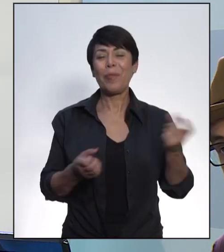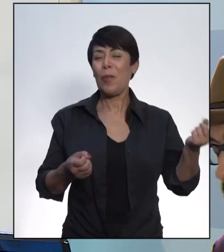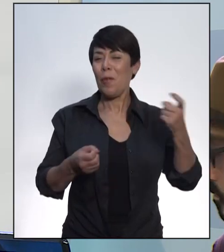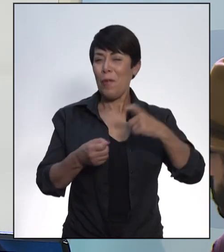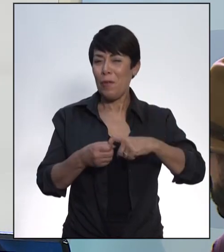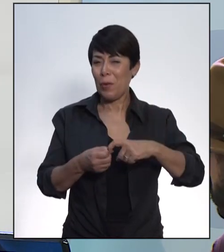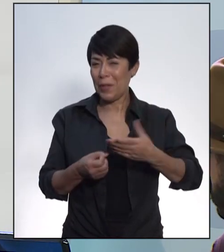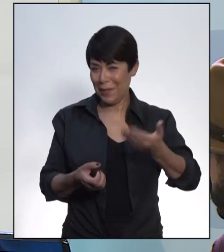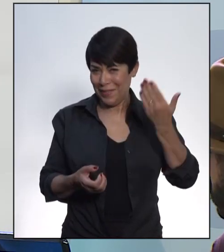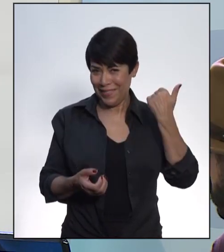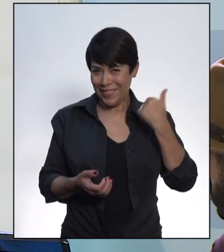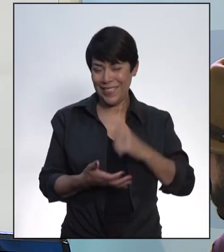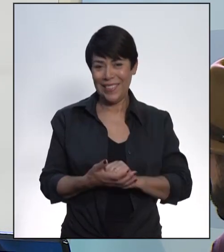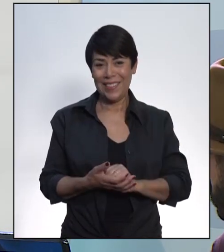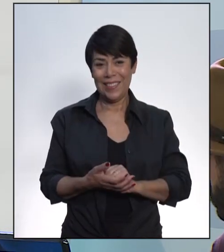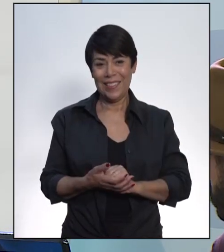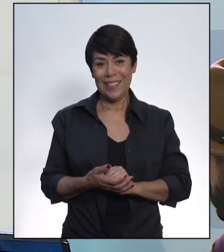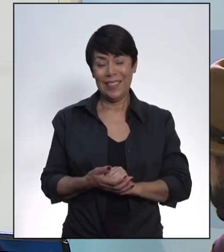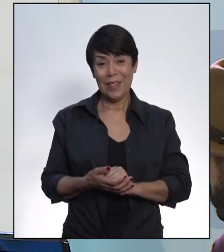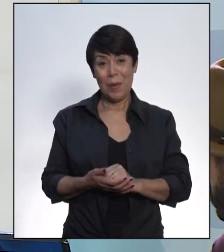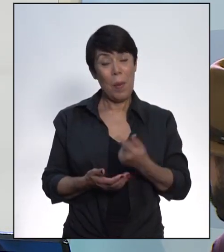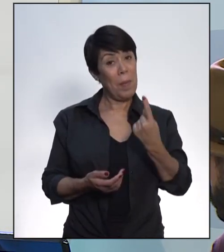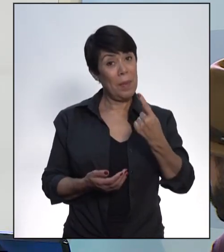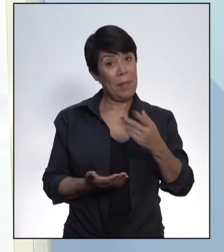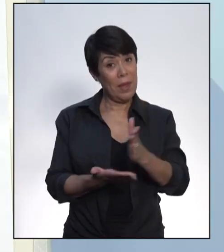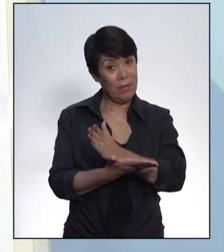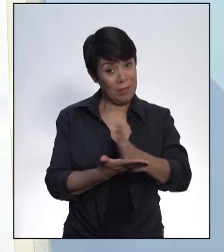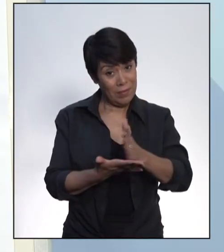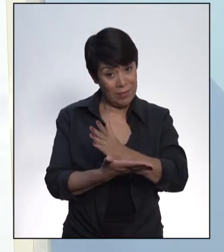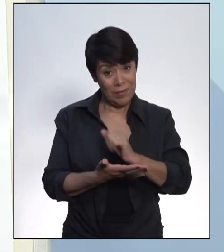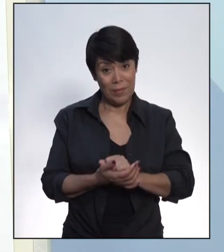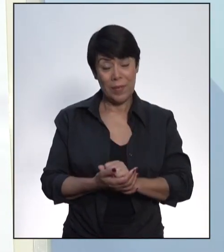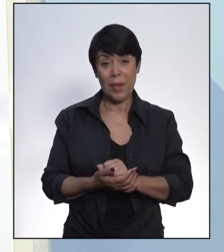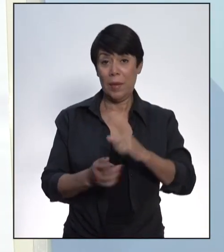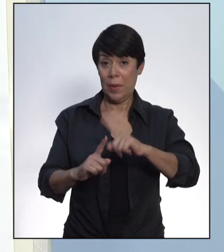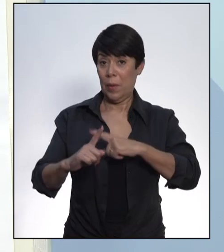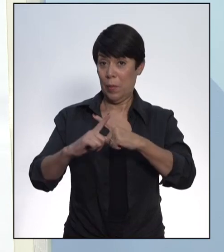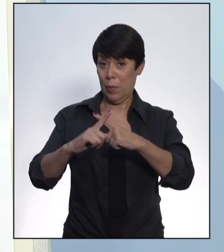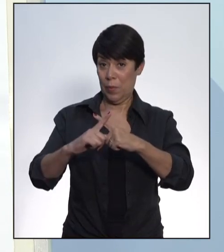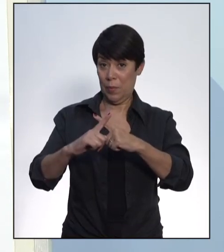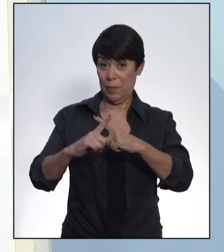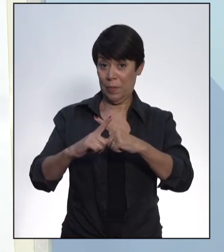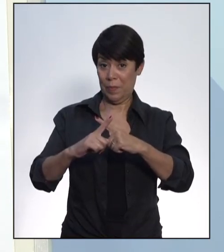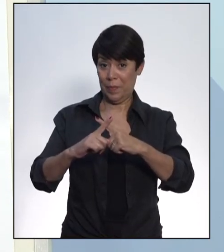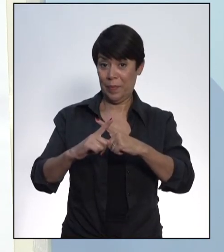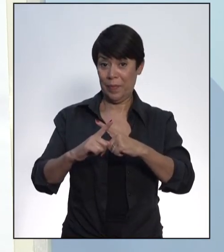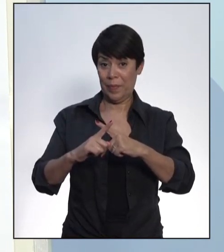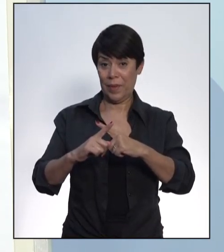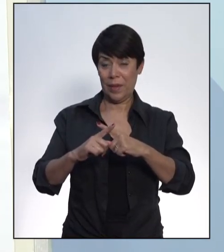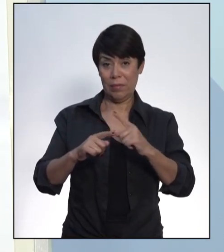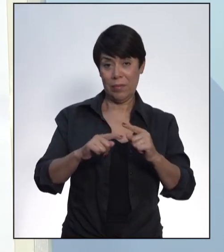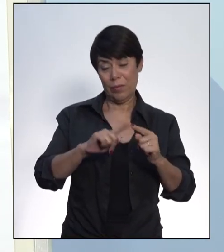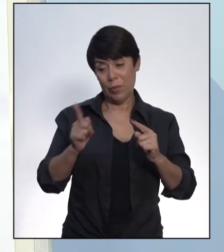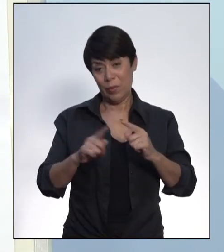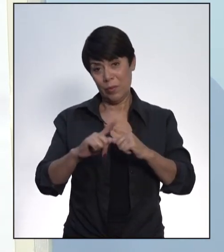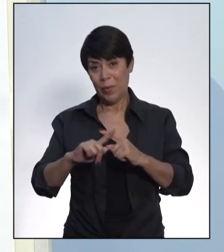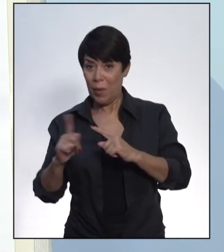questões anteriores, distributiva primeiro. Então, primeiro eu multiplico aqui, ó, faço uma multiplicação. Então, o meu